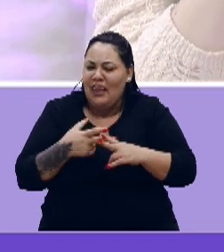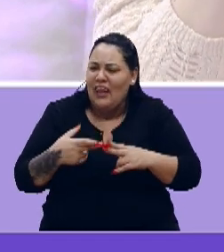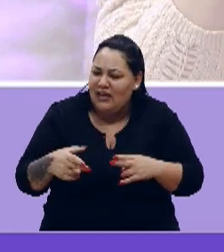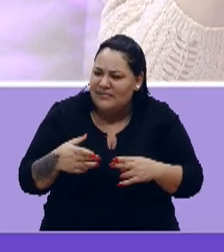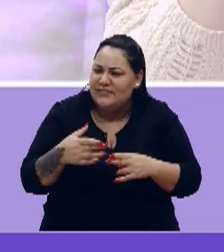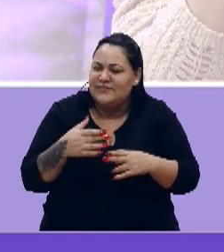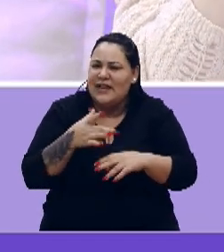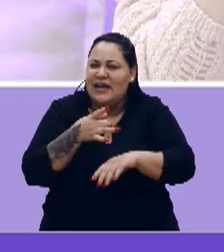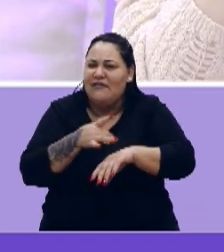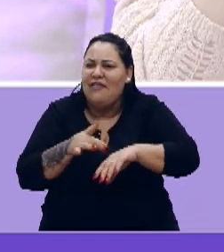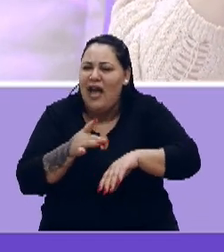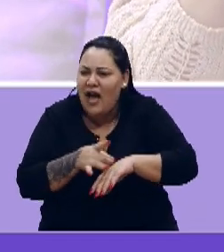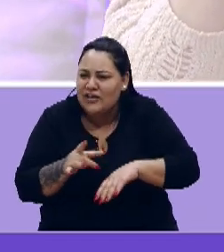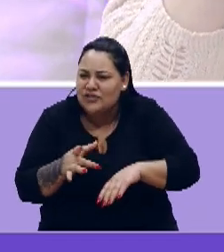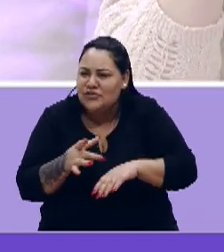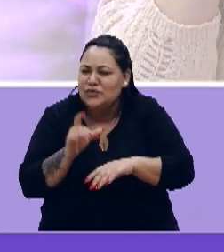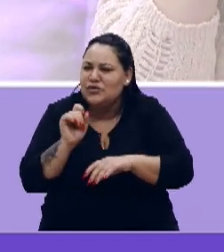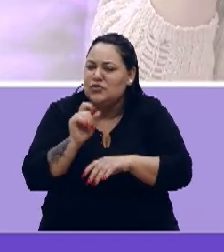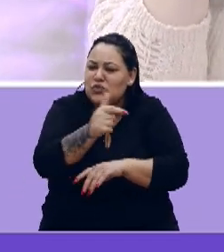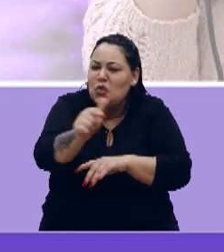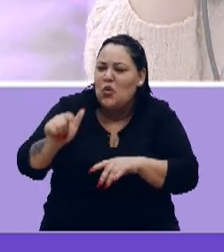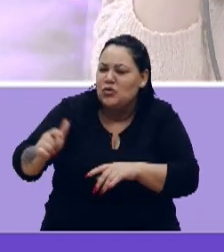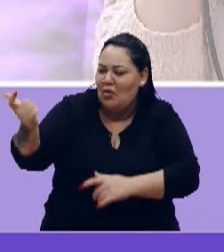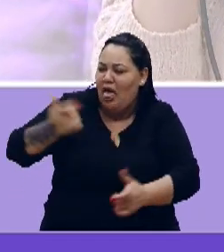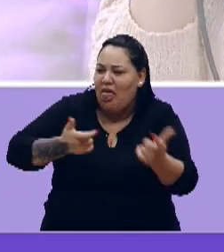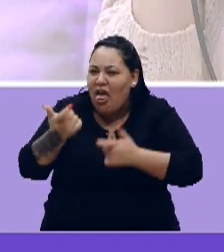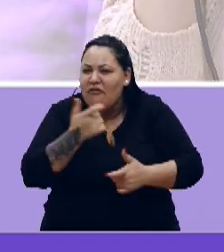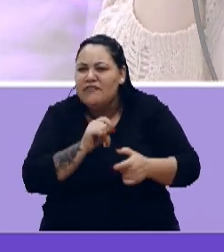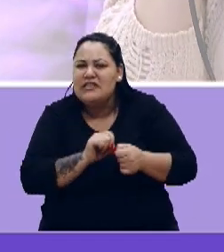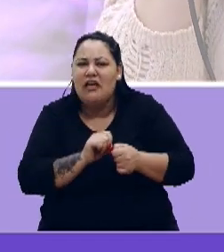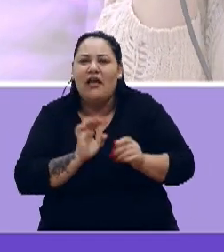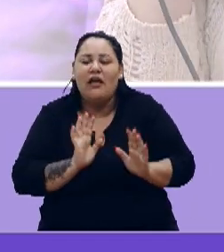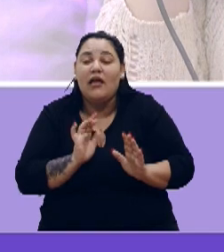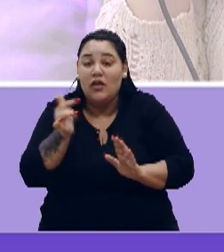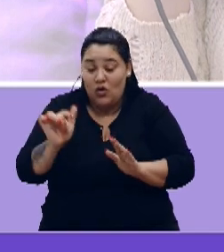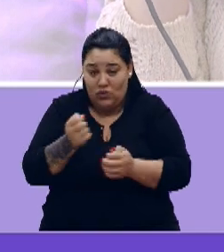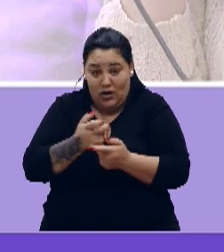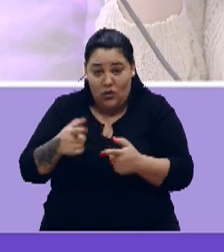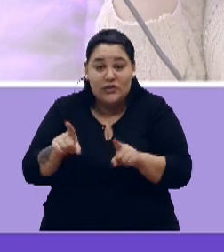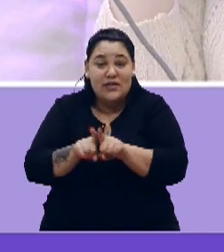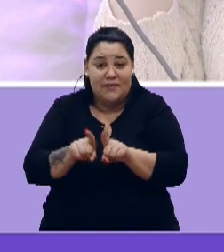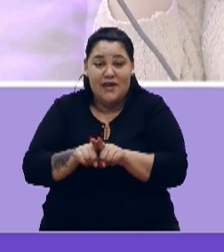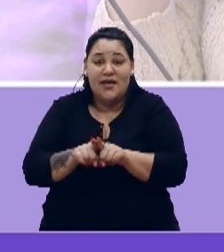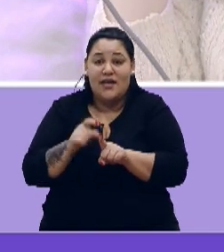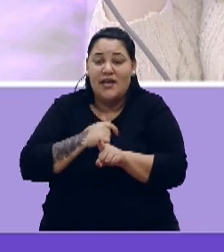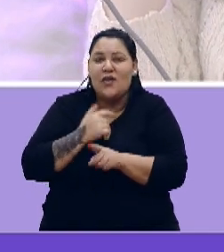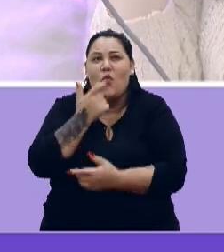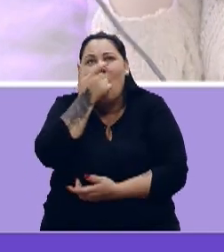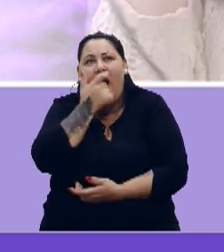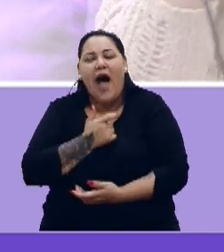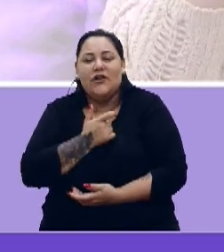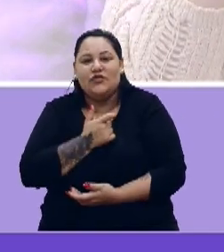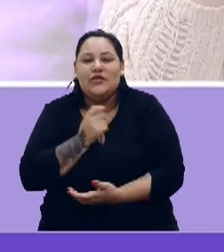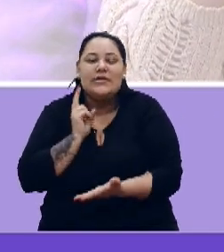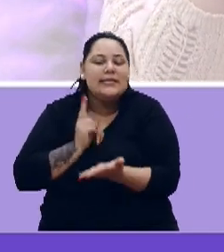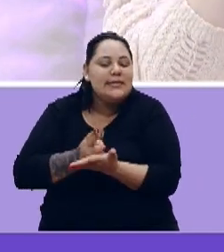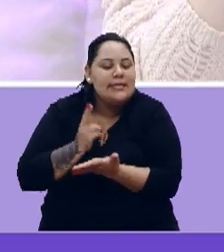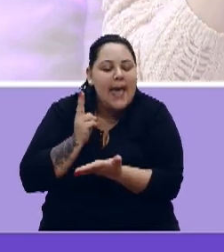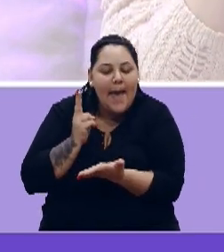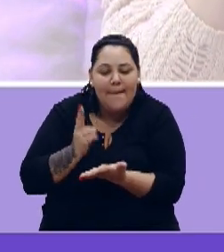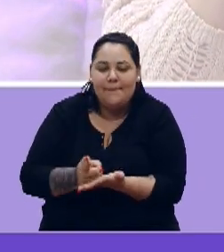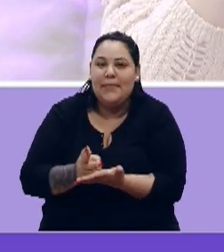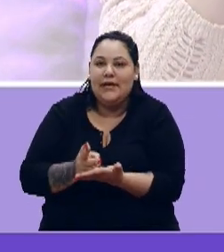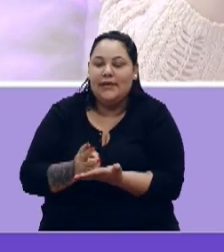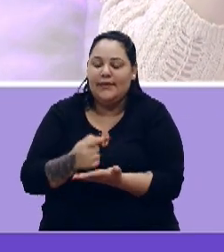vão fazer diante da nossa vulnerabilidade. E outro ponto que me pegava é que toda vez que uma tentativa